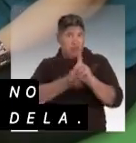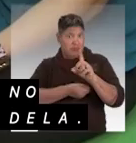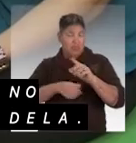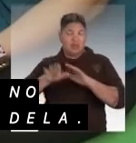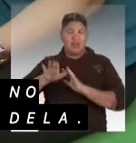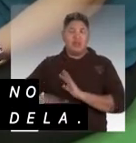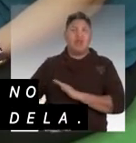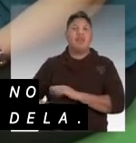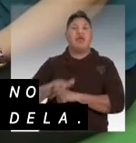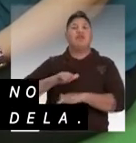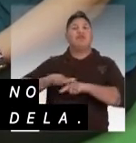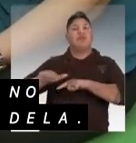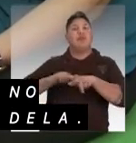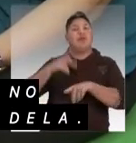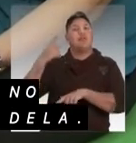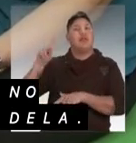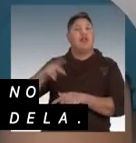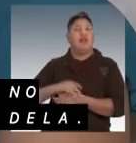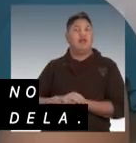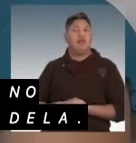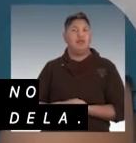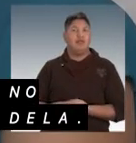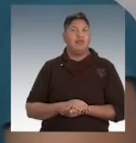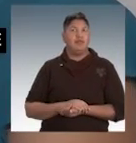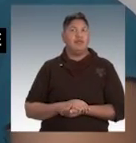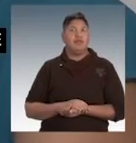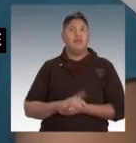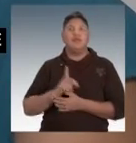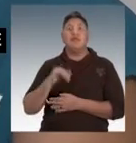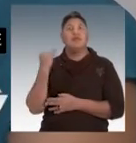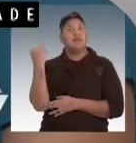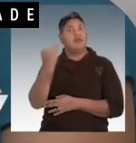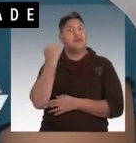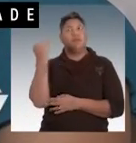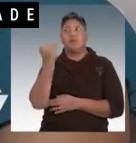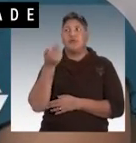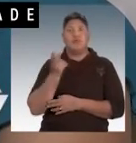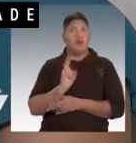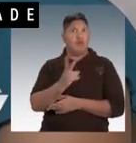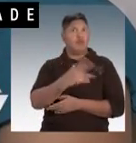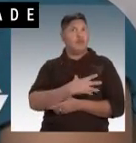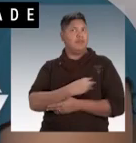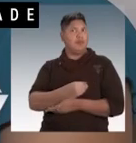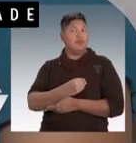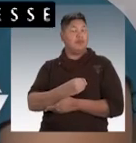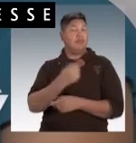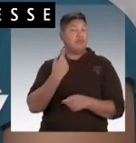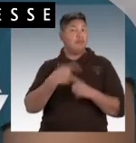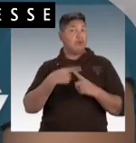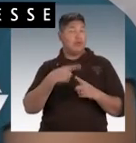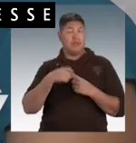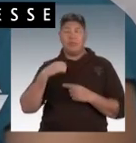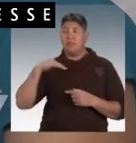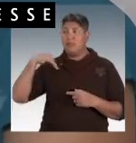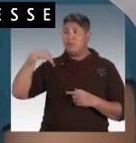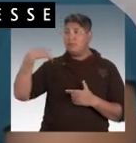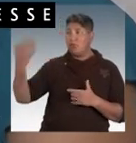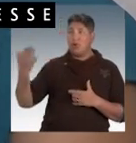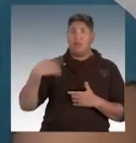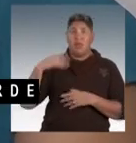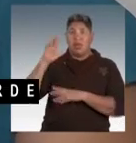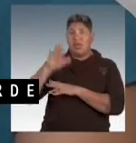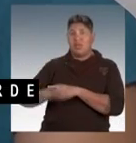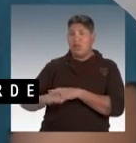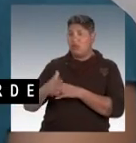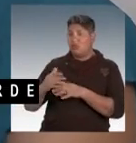a tarde no berçário do trabalho dela. É muito importante para dar continuidade à amamentação, porque se eu estivesse em outro lugar, ele ia